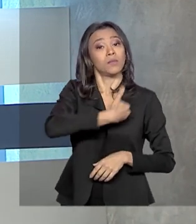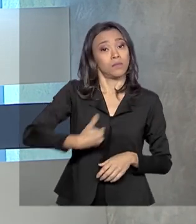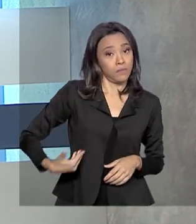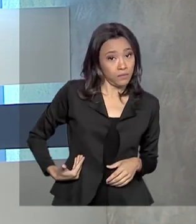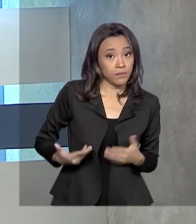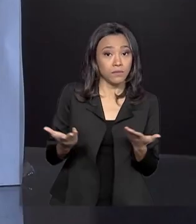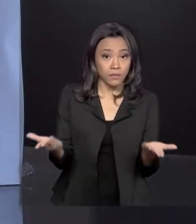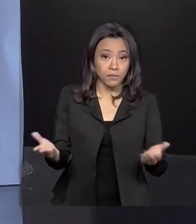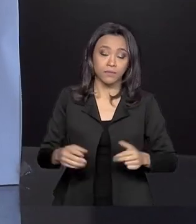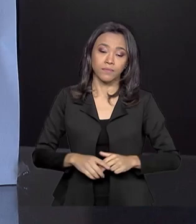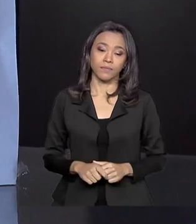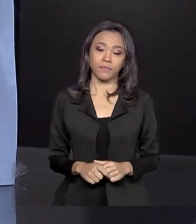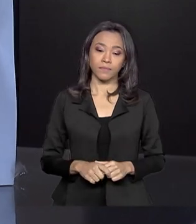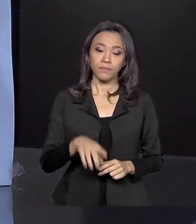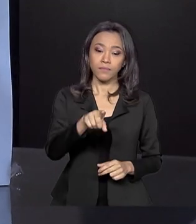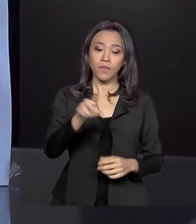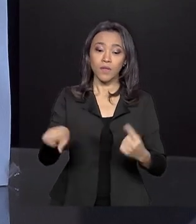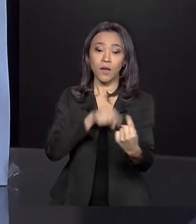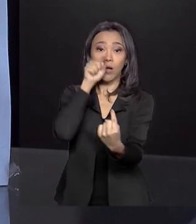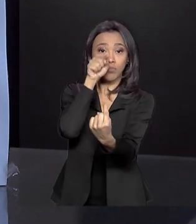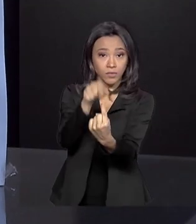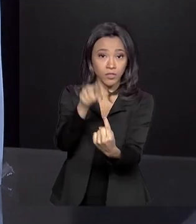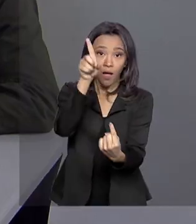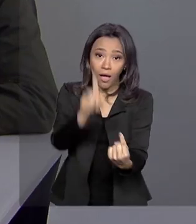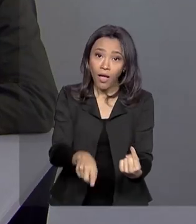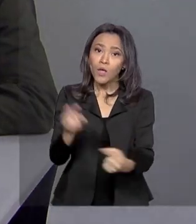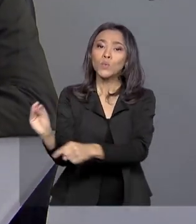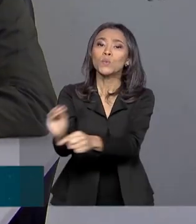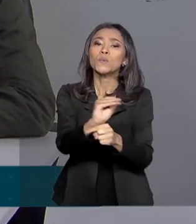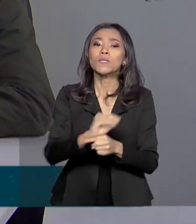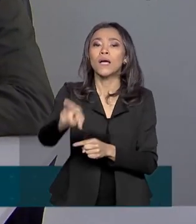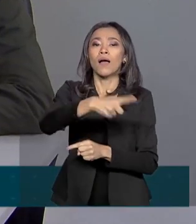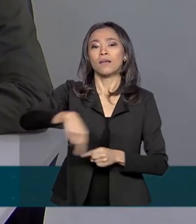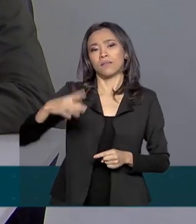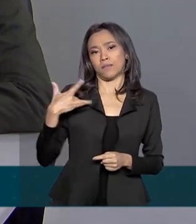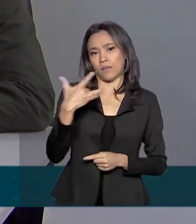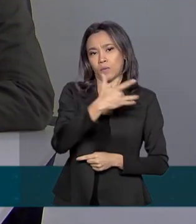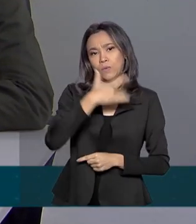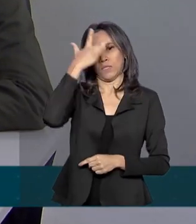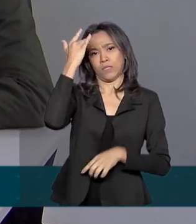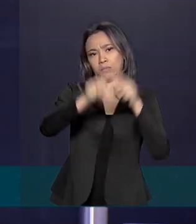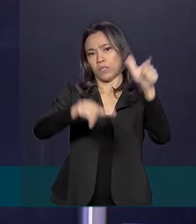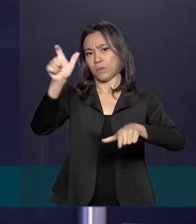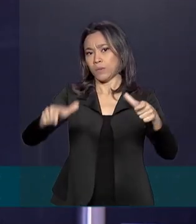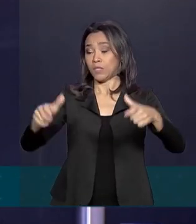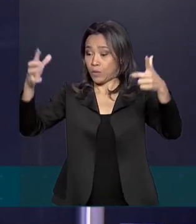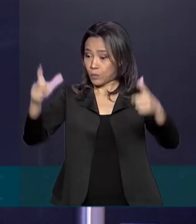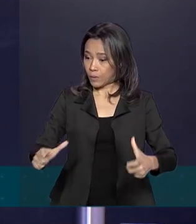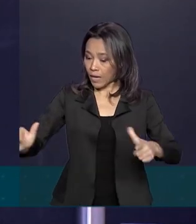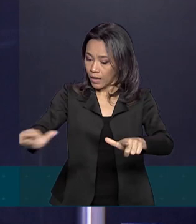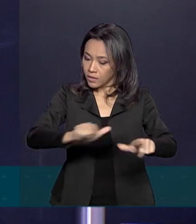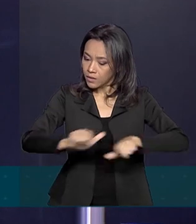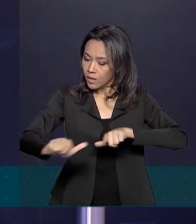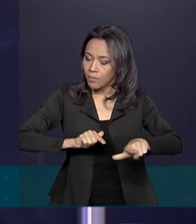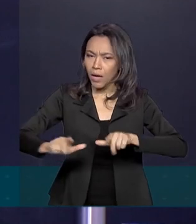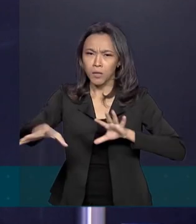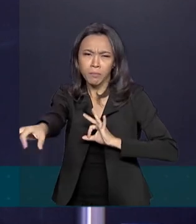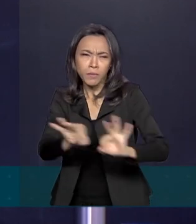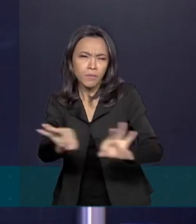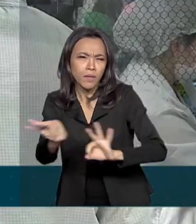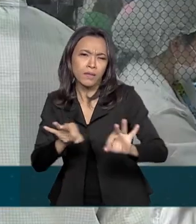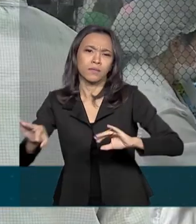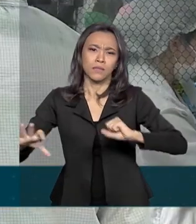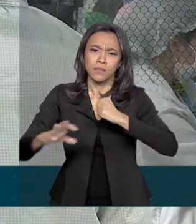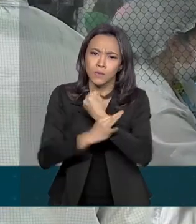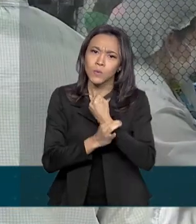privado. A ideia é preservar a saúde dos trabalhadores e deixar o ambiente de trabalho preparado e seguro